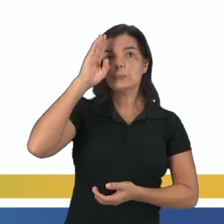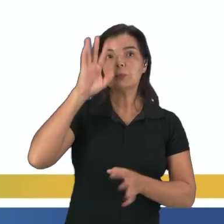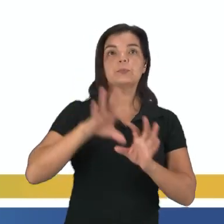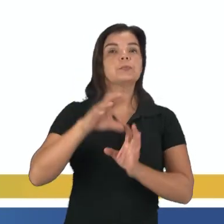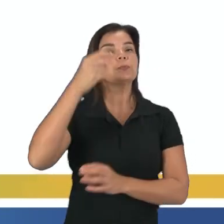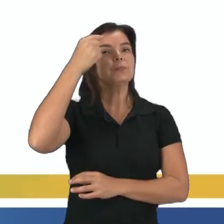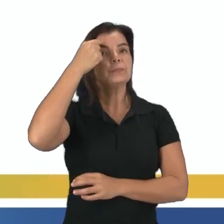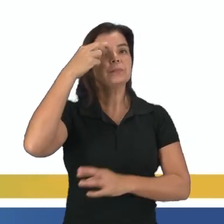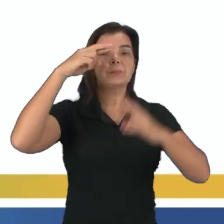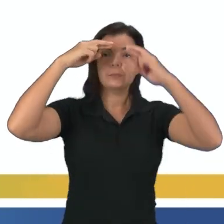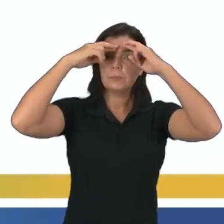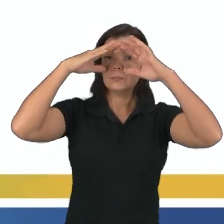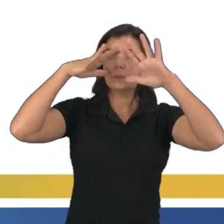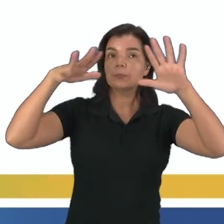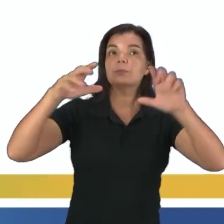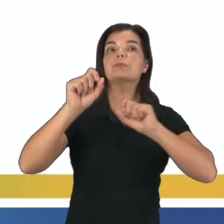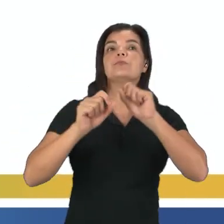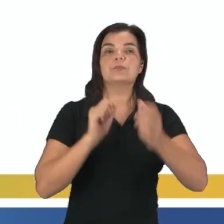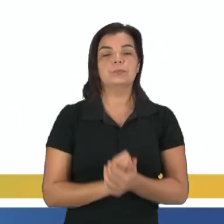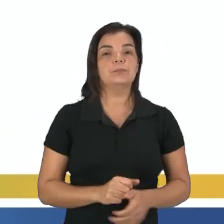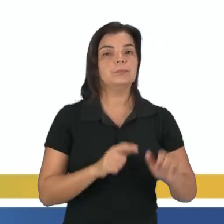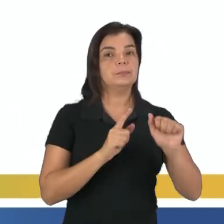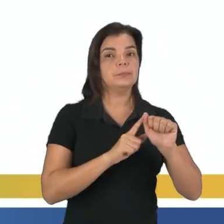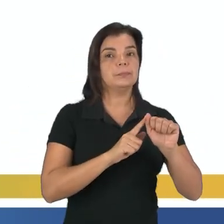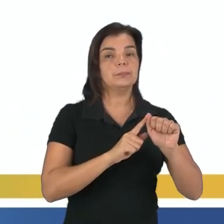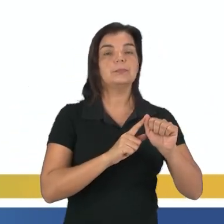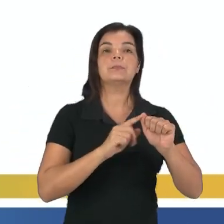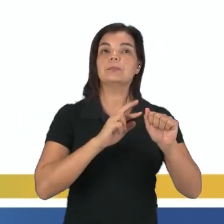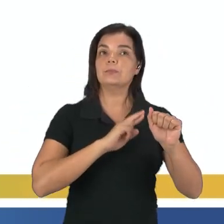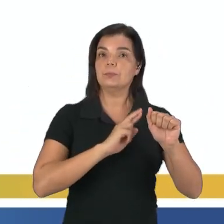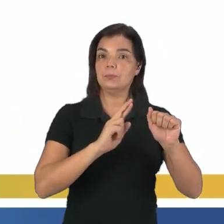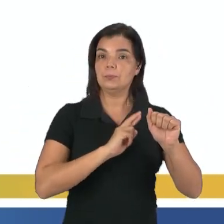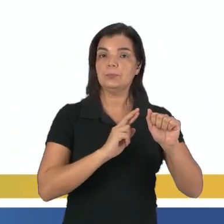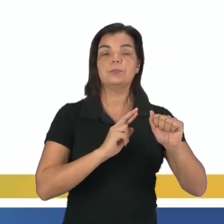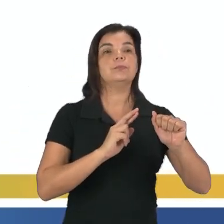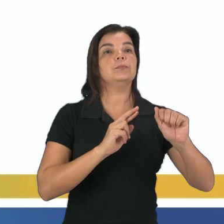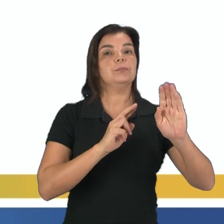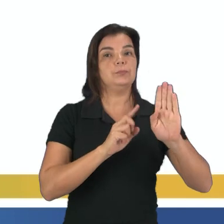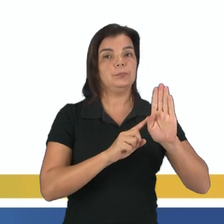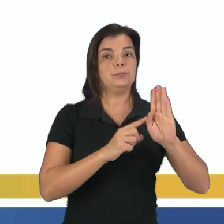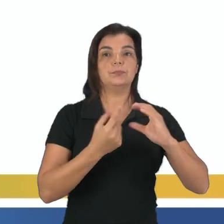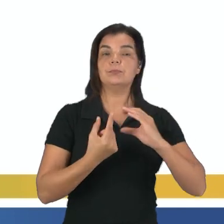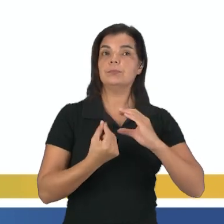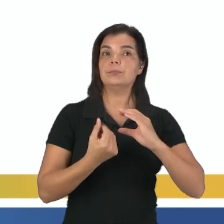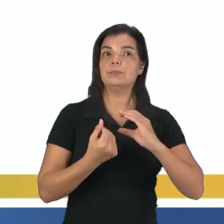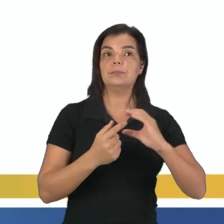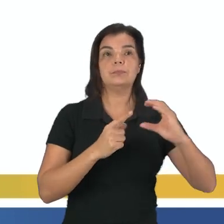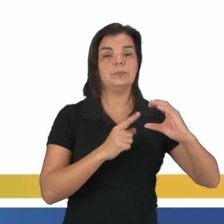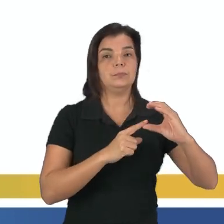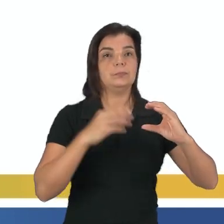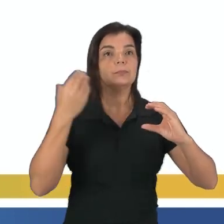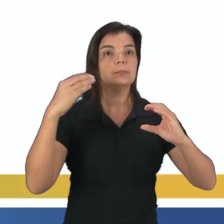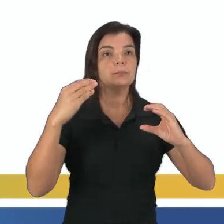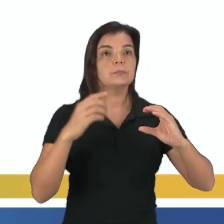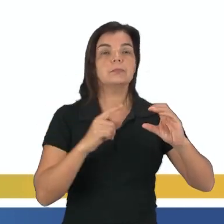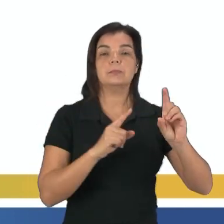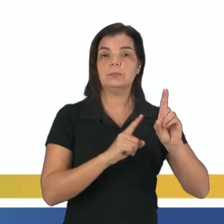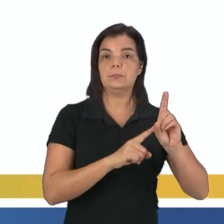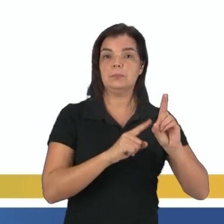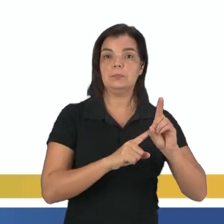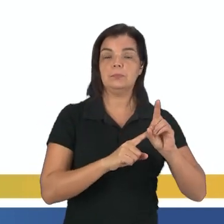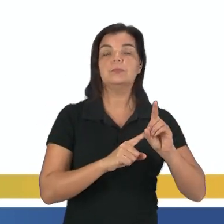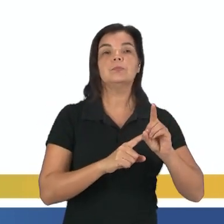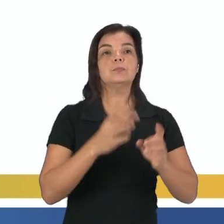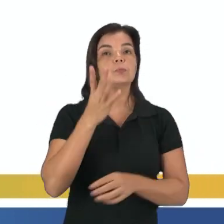corrente do pensamento renascentista foi: letra A, o religioso, B, o capitalismo, C, a ciência